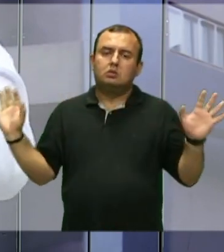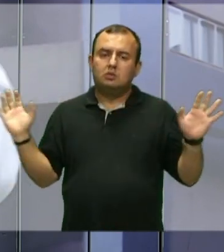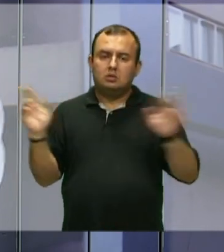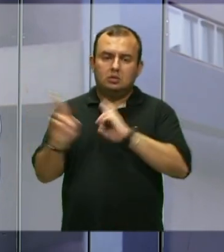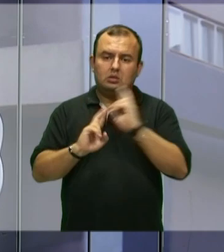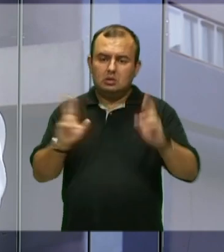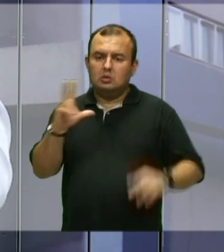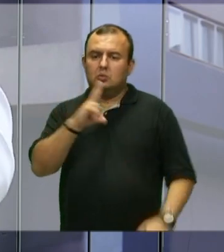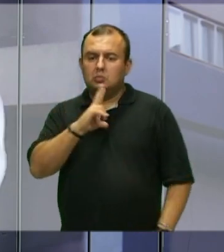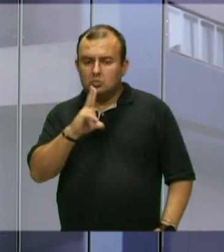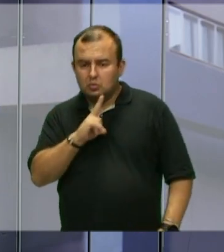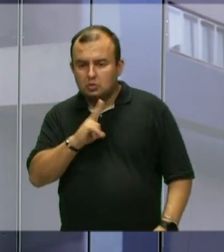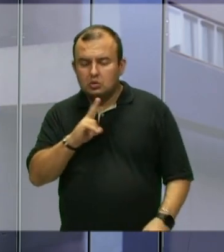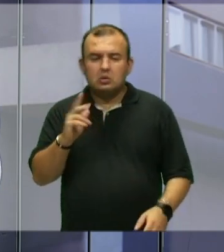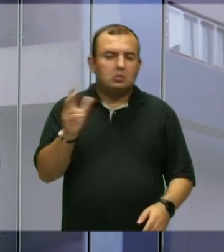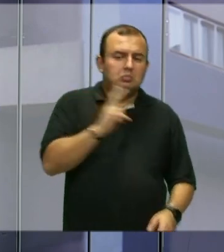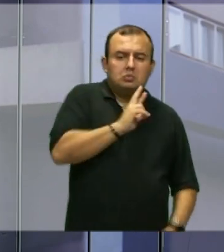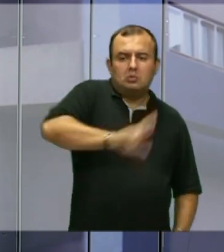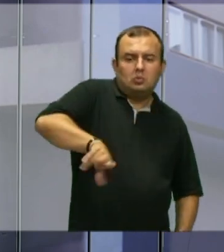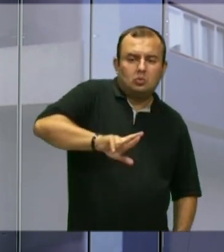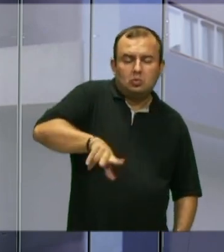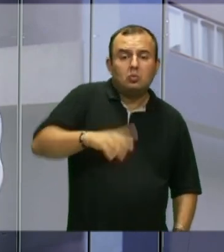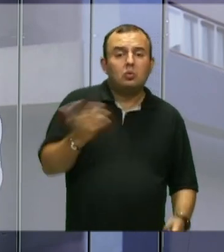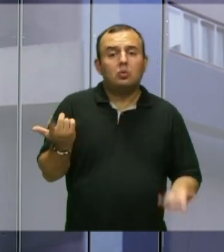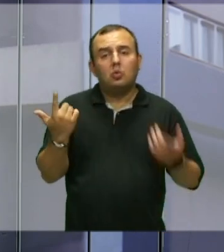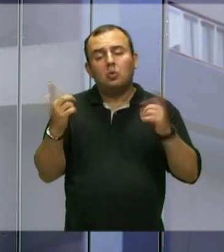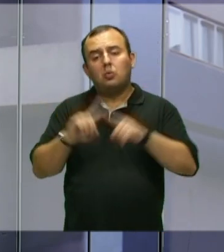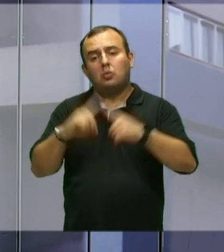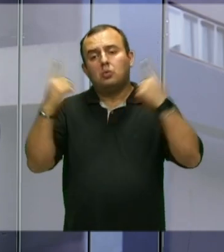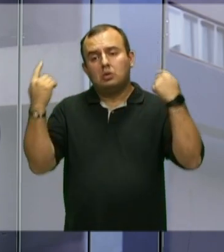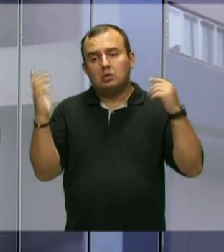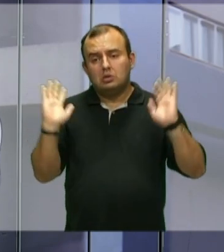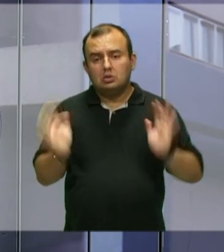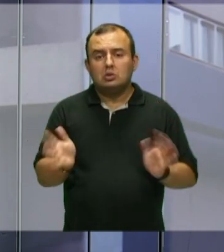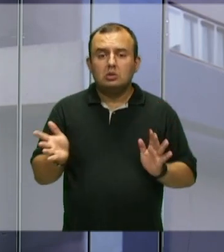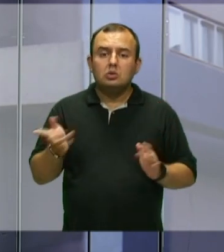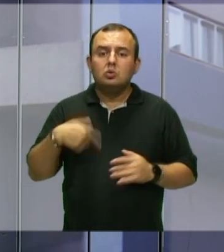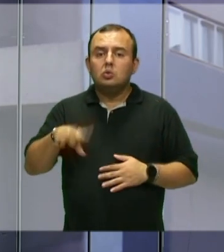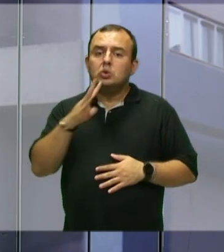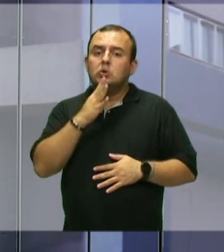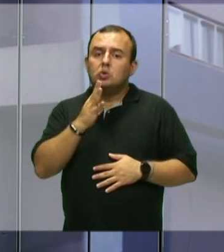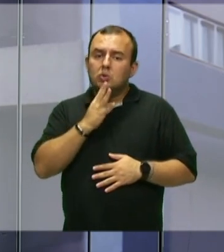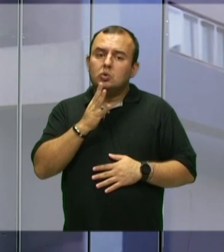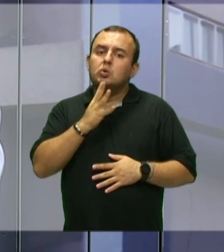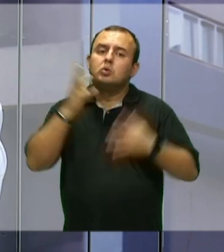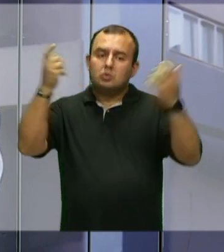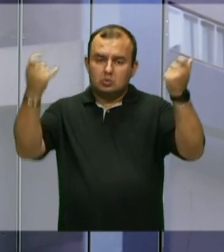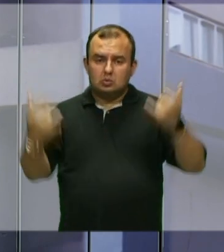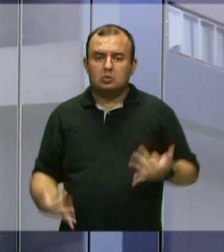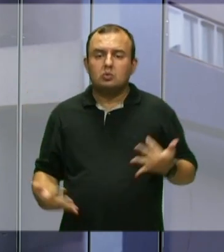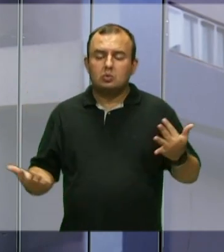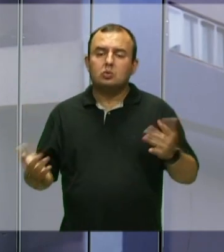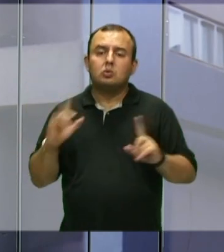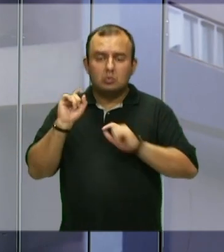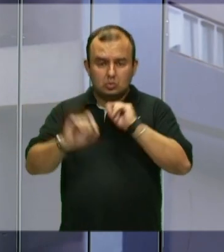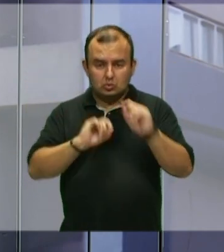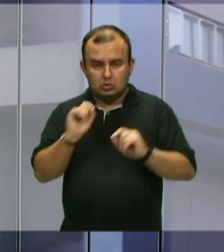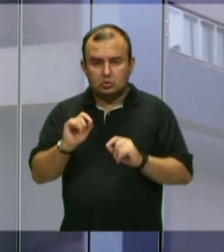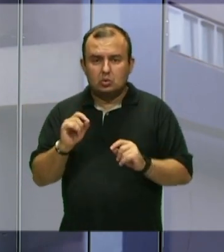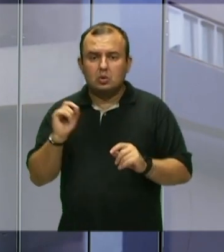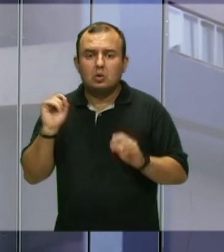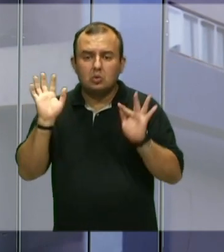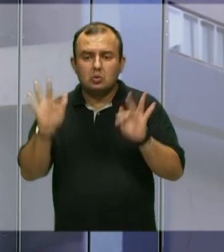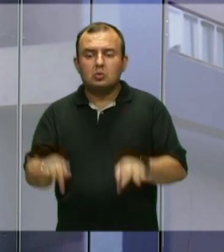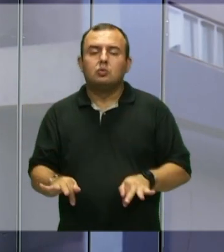relação à privatização ou à não privatização, mas que já tomasse conhecimento e que viesse estar tratando da questão do final